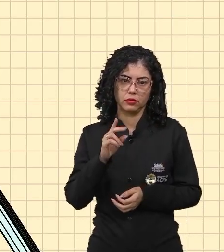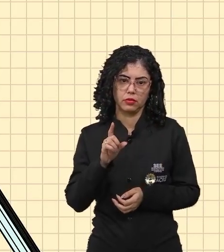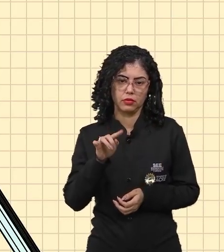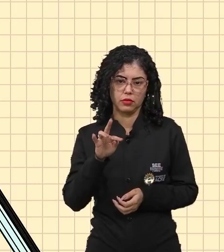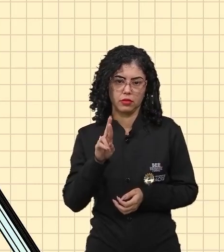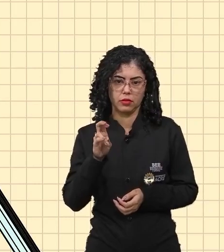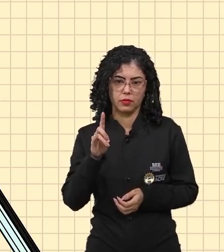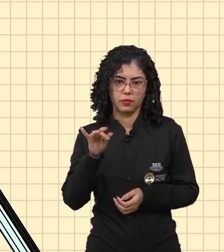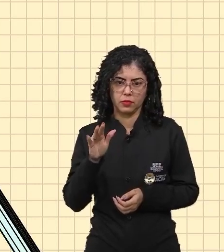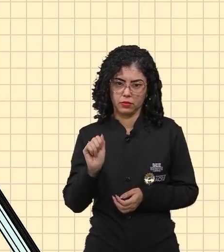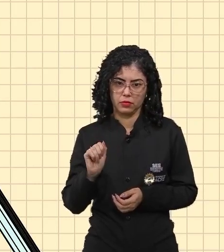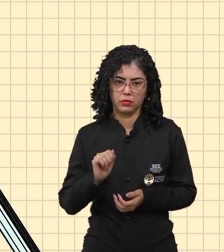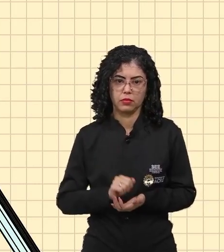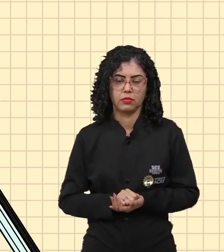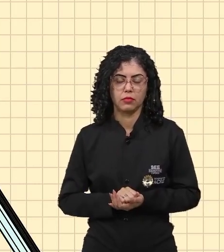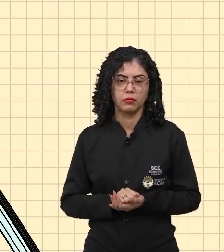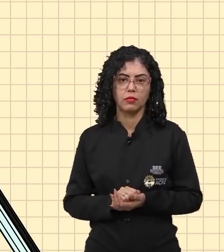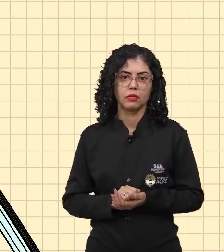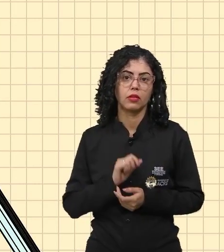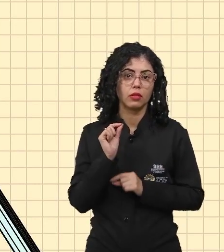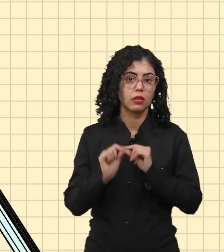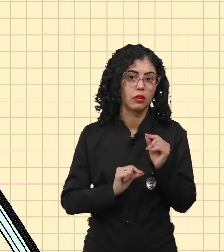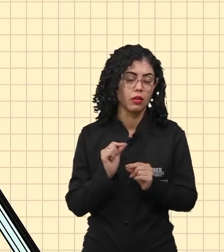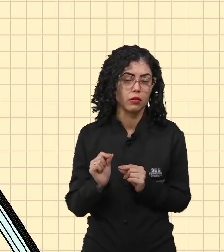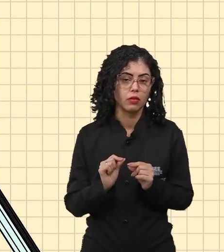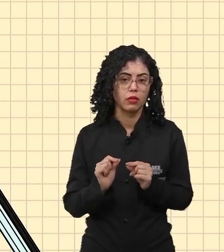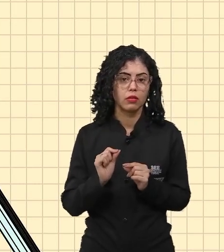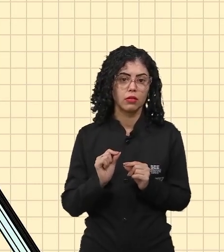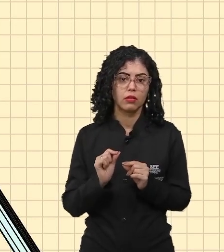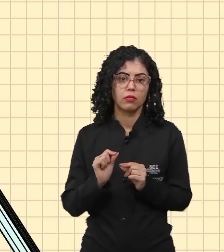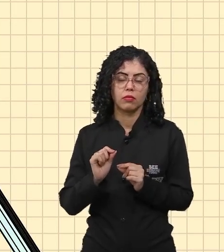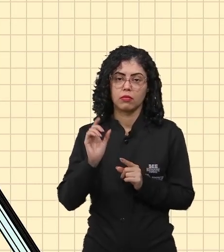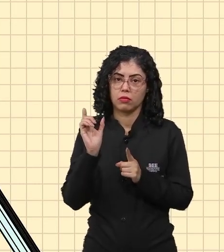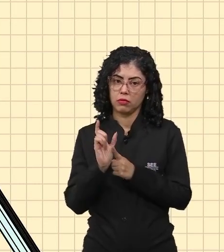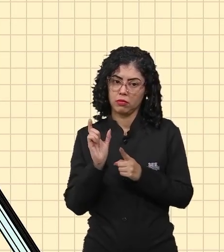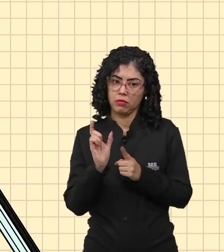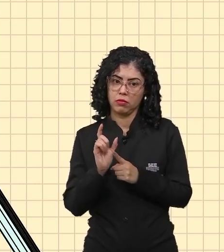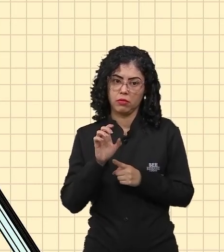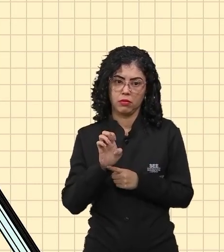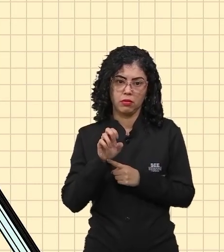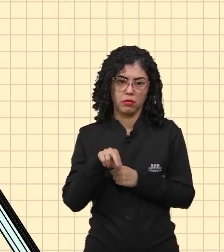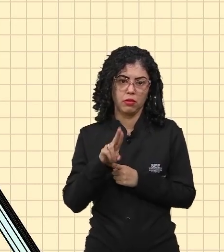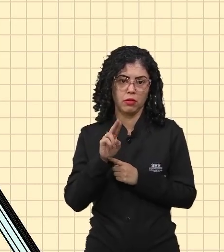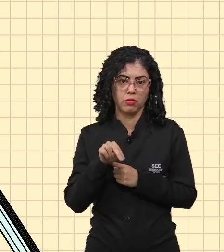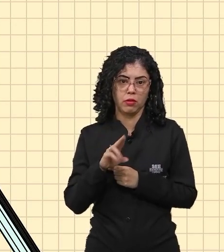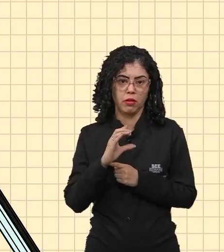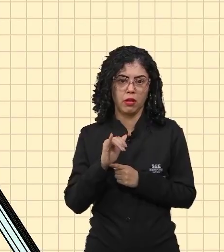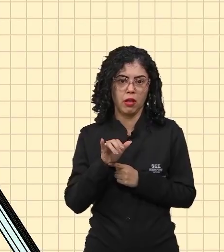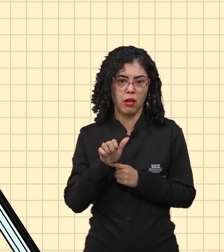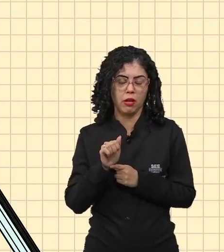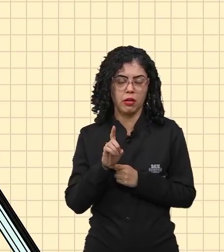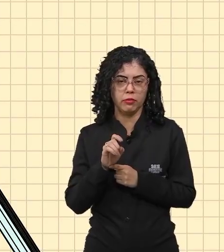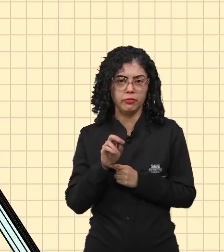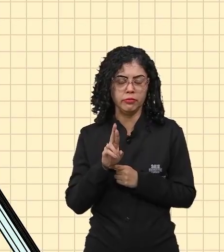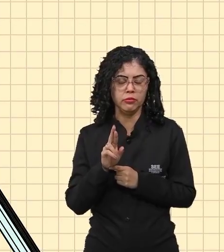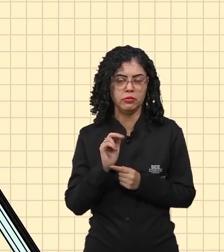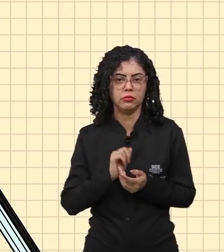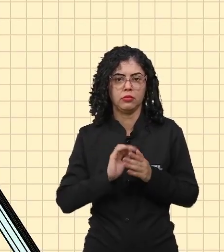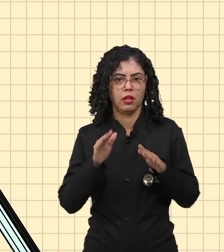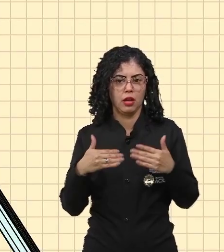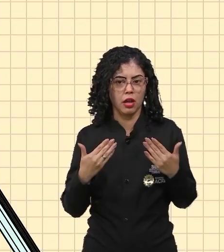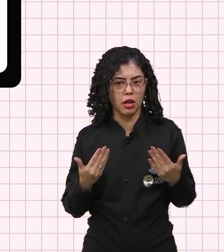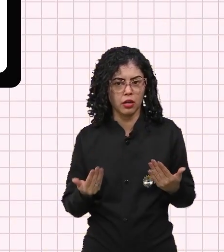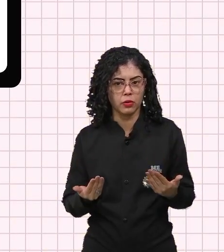do enunciador? O que seria essa palavra enunciador? Nós vamos compreender qual é o